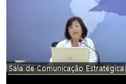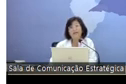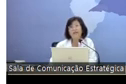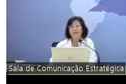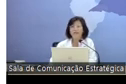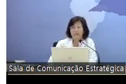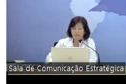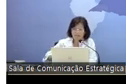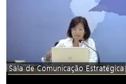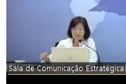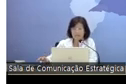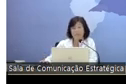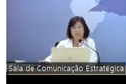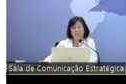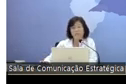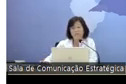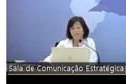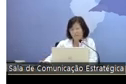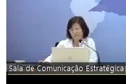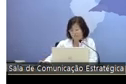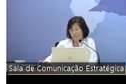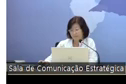é a data da primeira amamentação